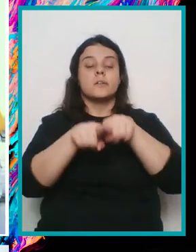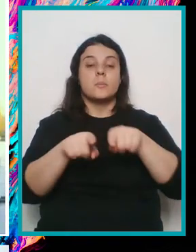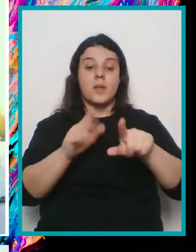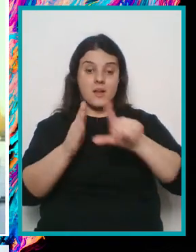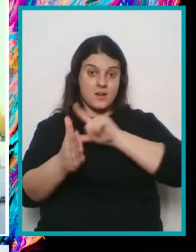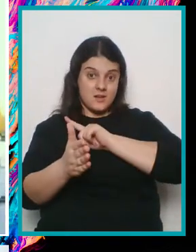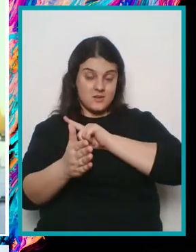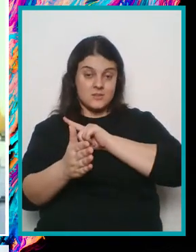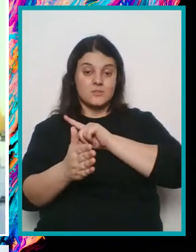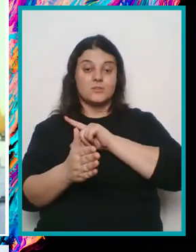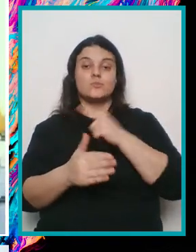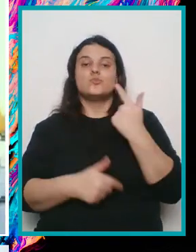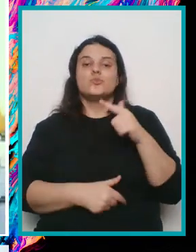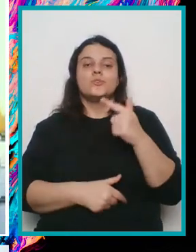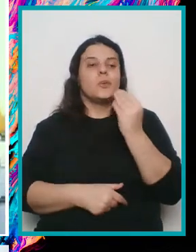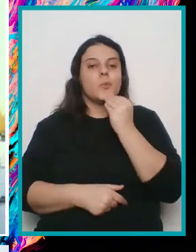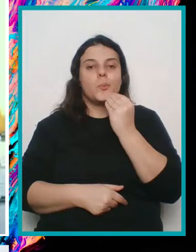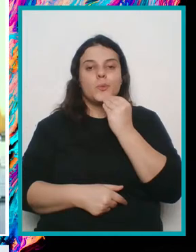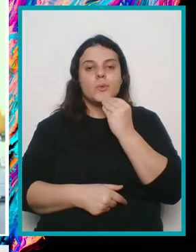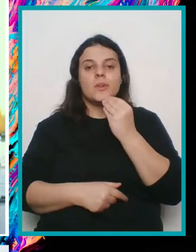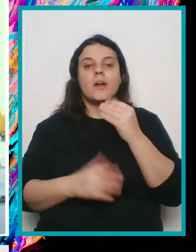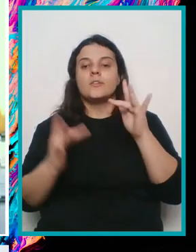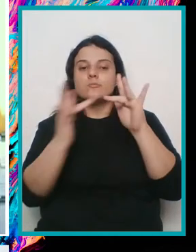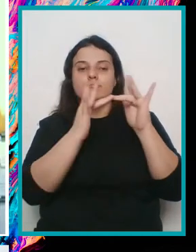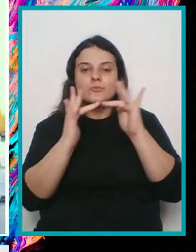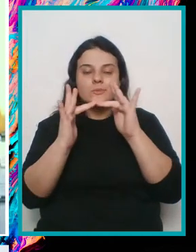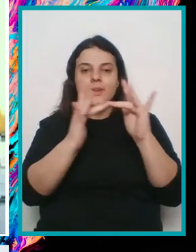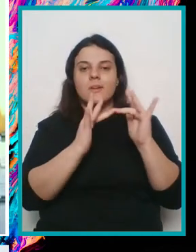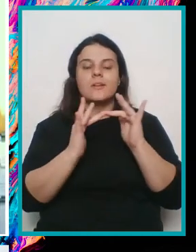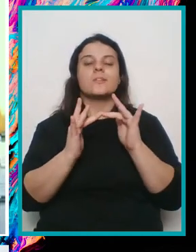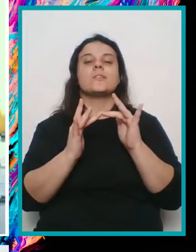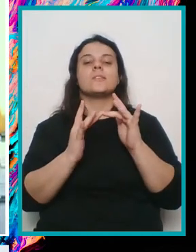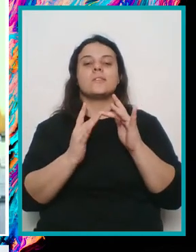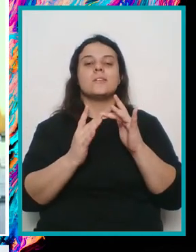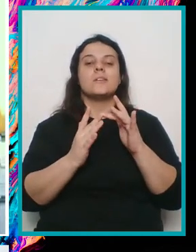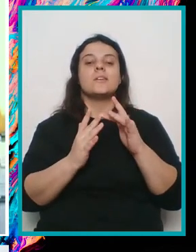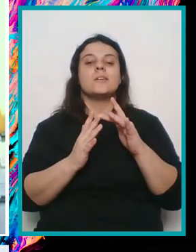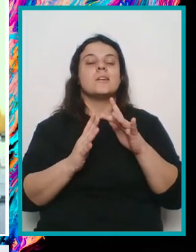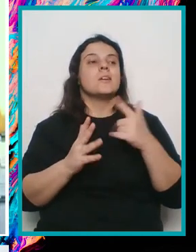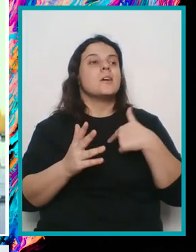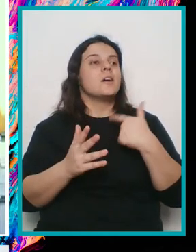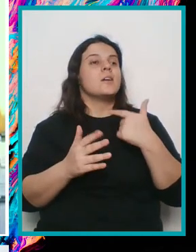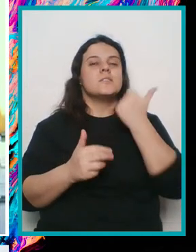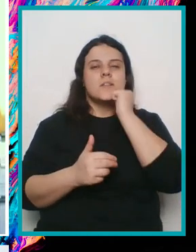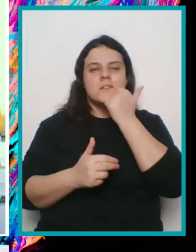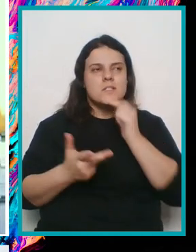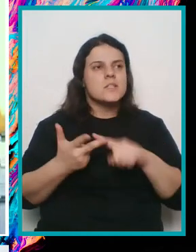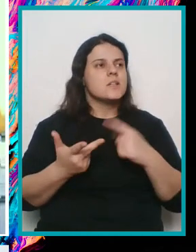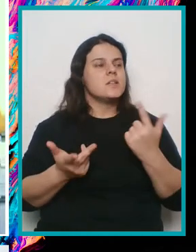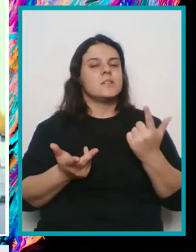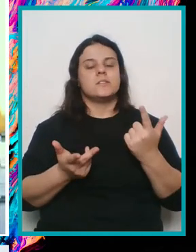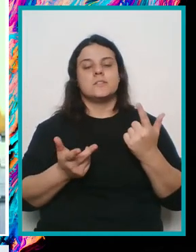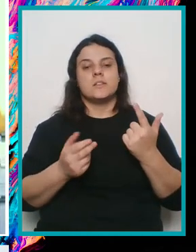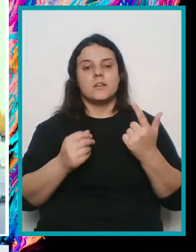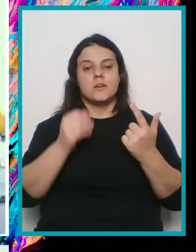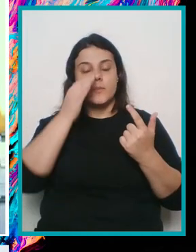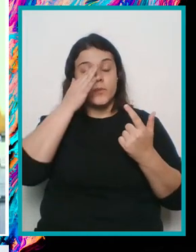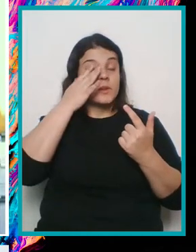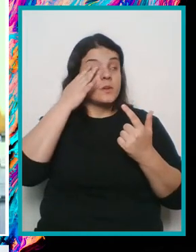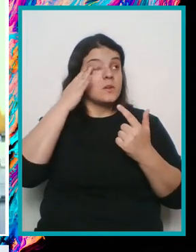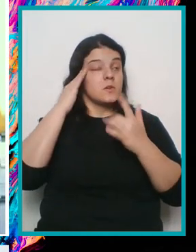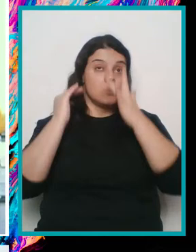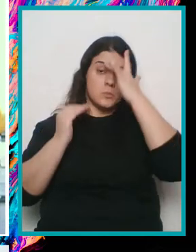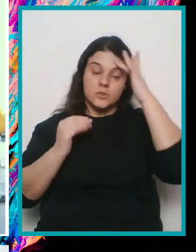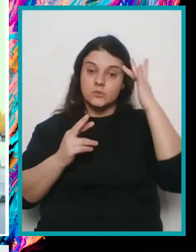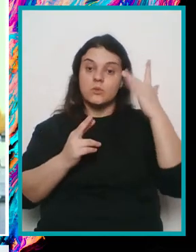tomadores de decisão, pessoas em vários espaços, a gente está tendo a oportunidade de conversar com elas agora. E a gente